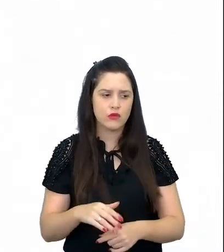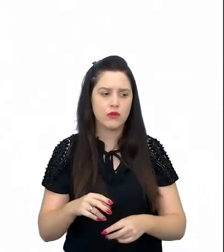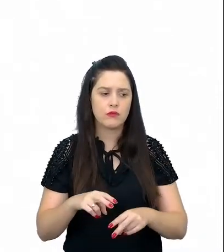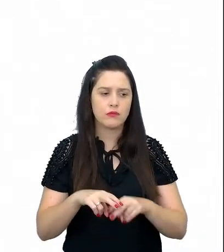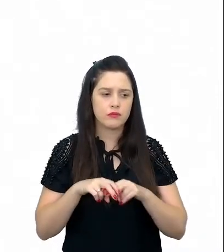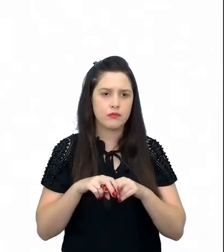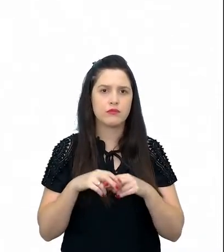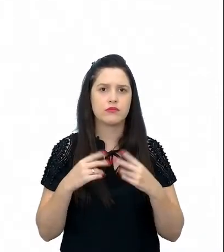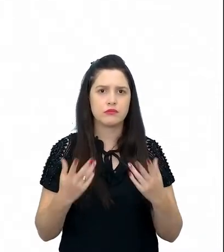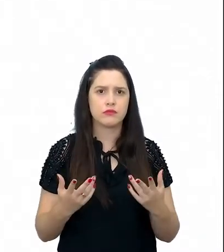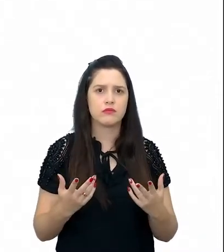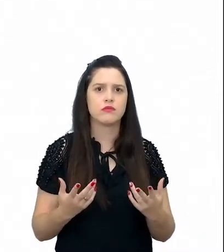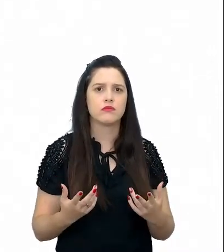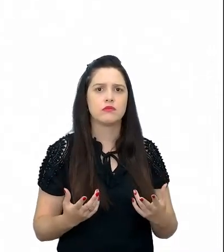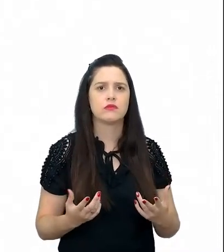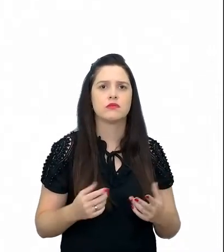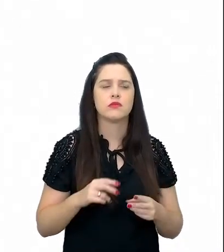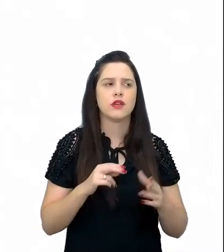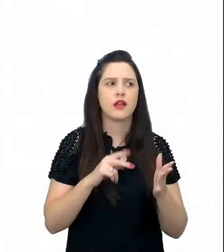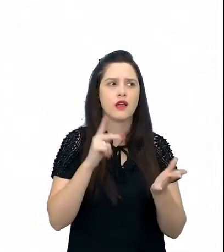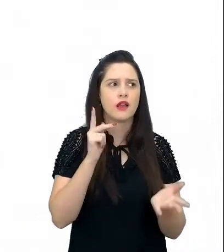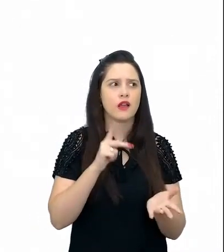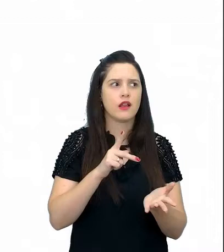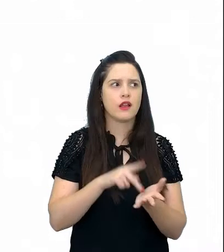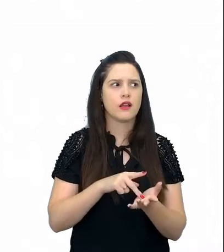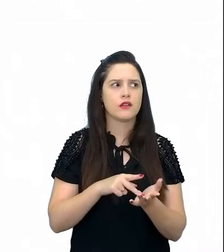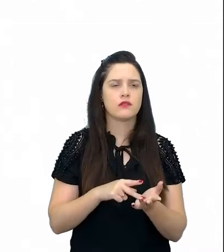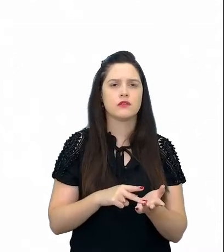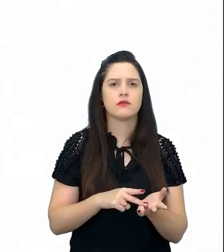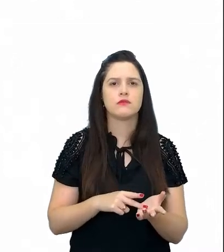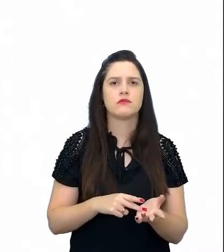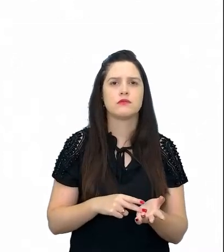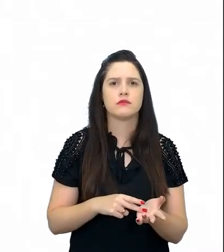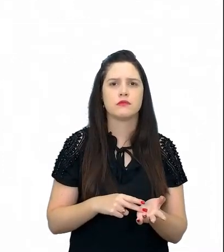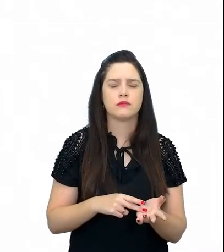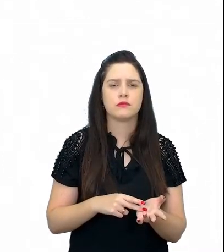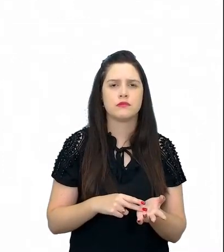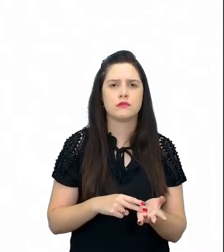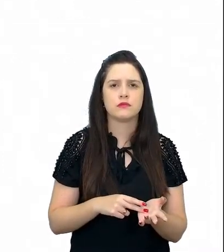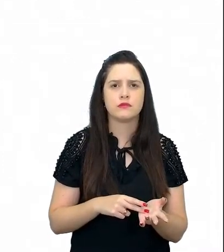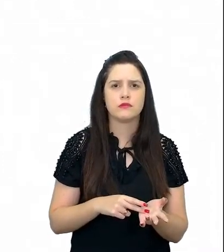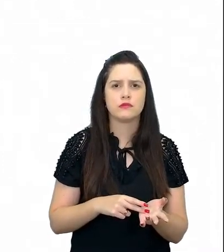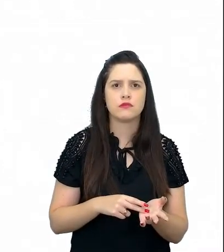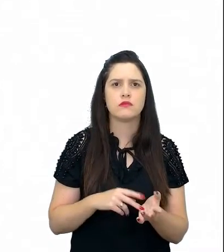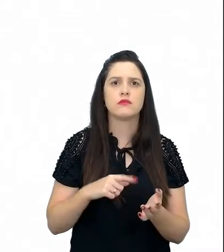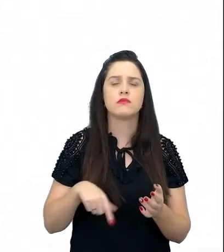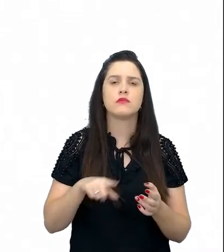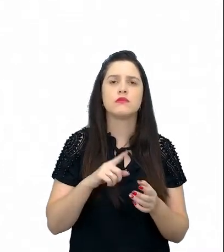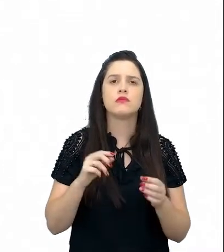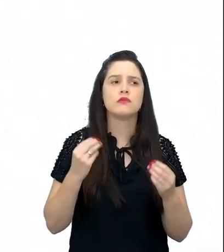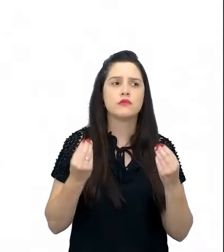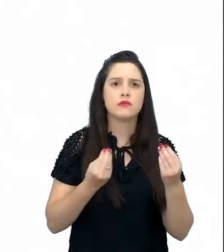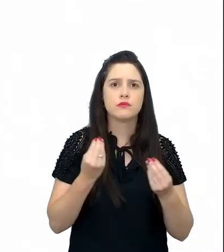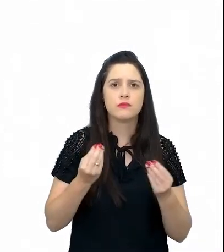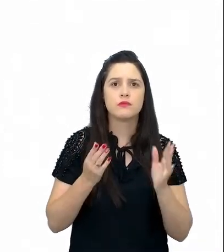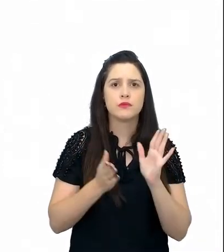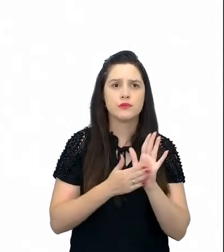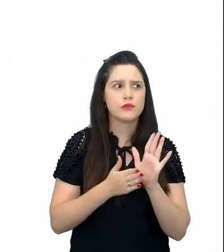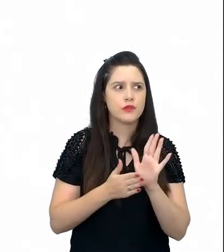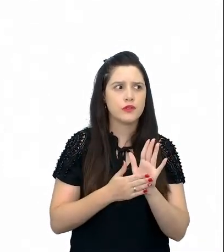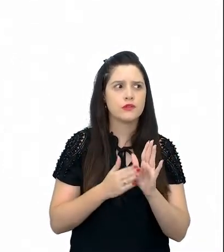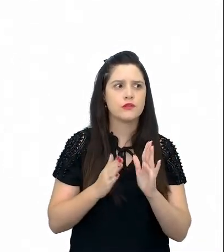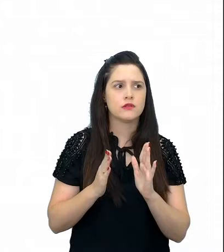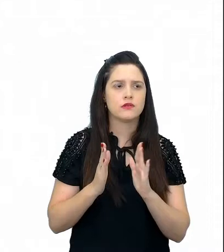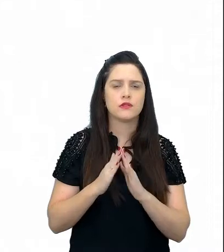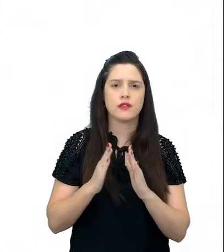aulas? Diferenciar a relação de proporcionalidade direta e inversamente entre duas grandezas, identificar as relações de proporcionalidade em escalas,